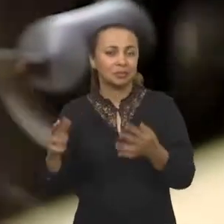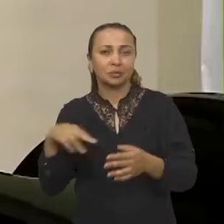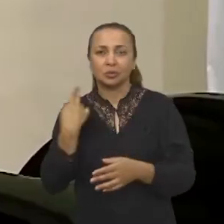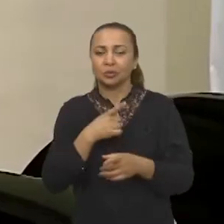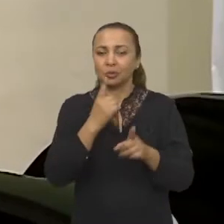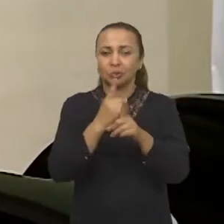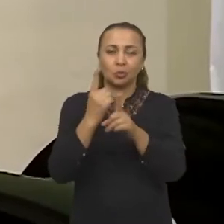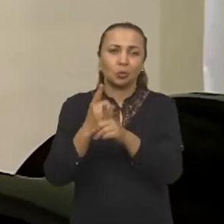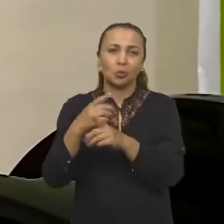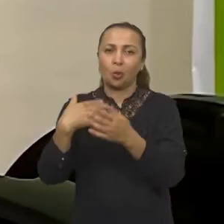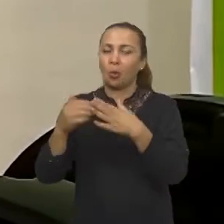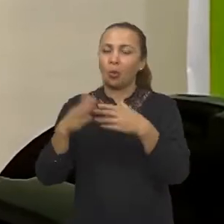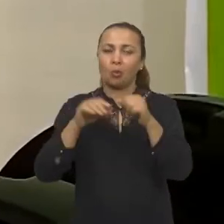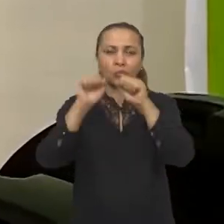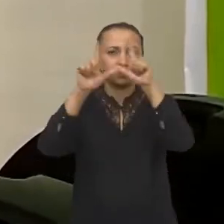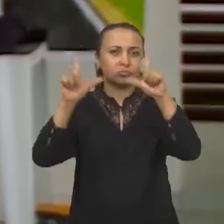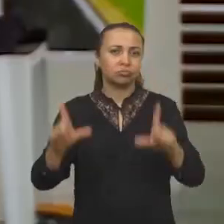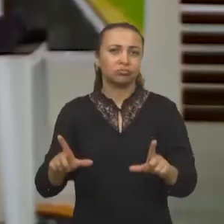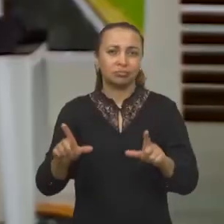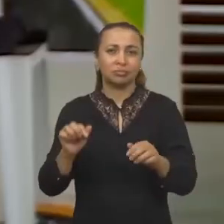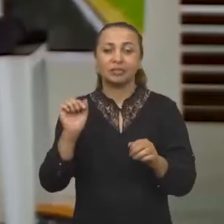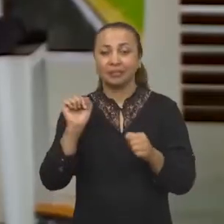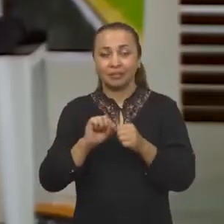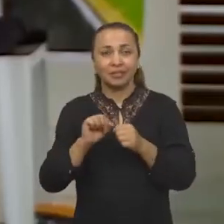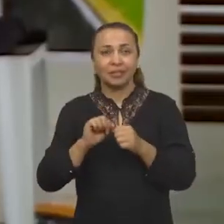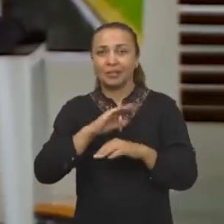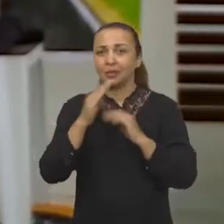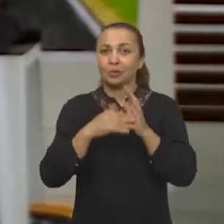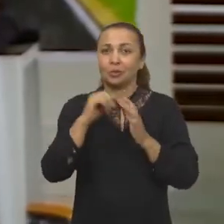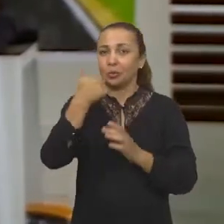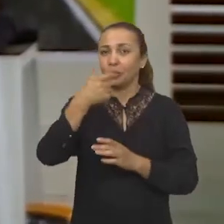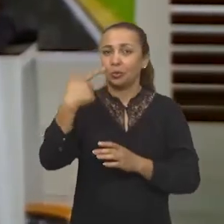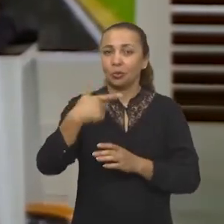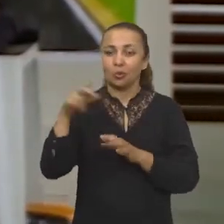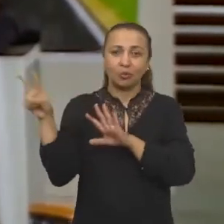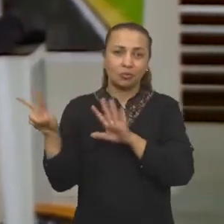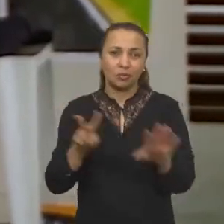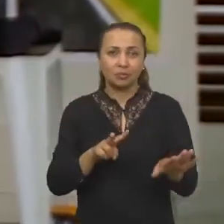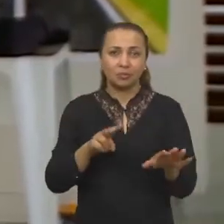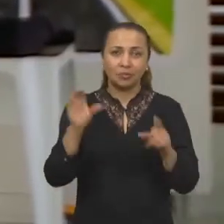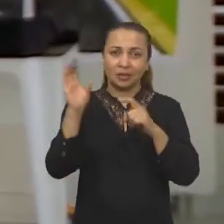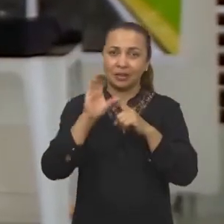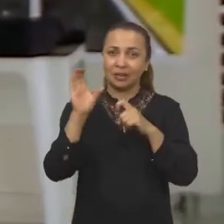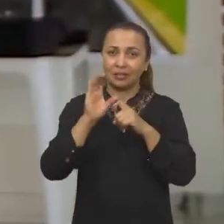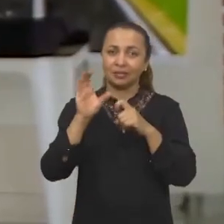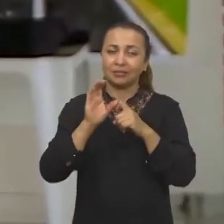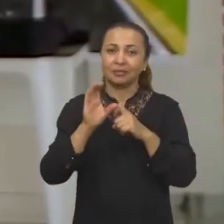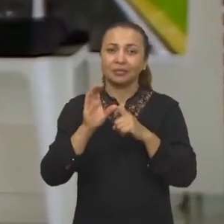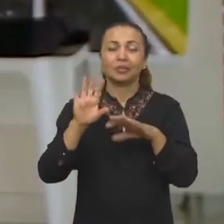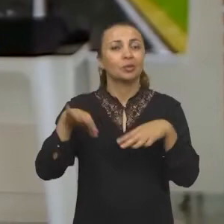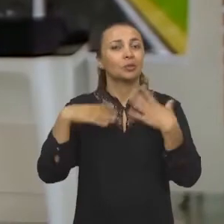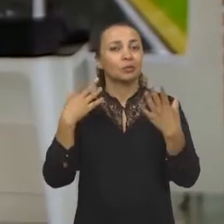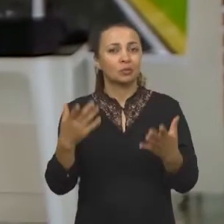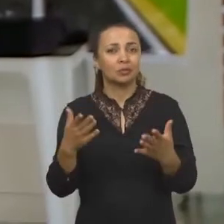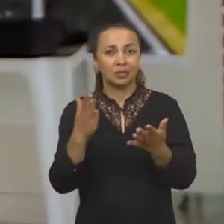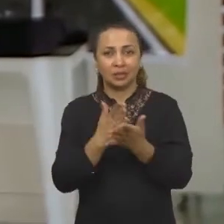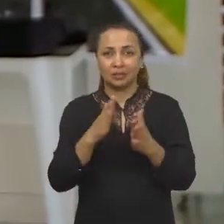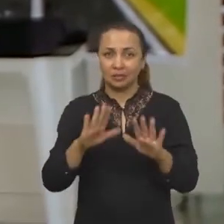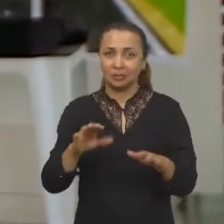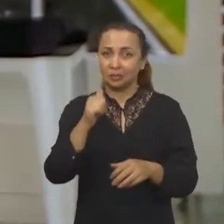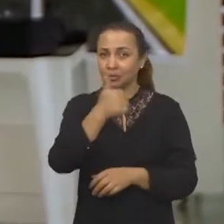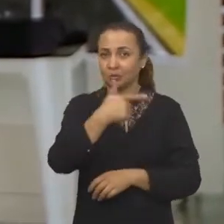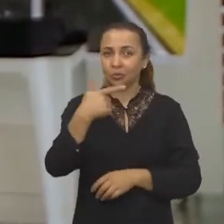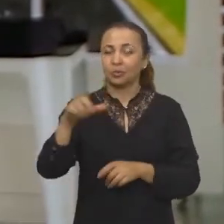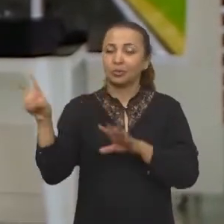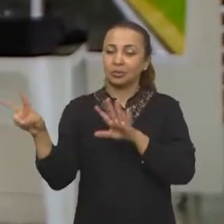bem simples que a gente encontra em qualquer loja. Então a gente vai fazer toda a intervenção às 12 semanas na clínica, e